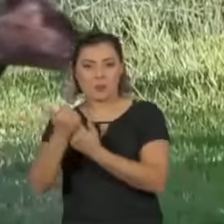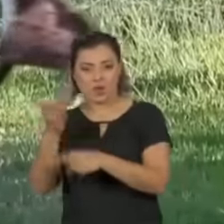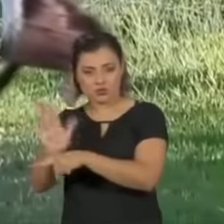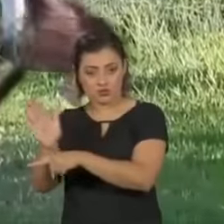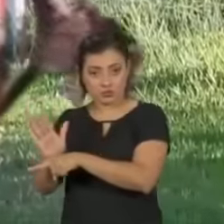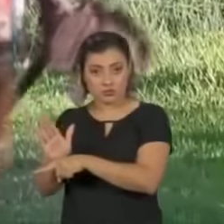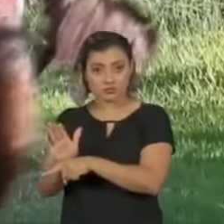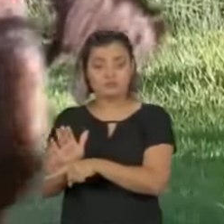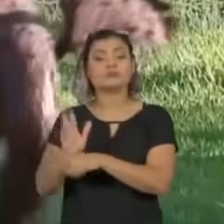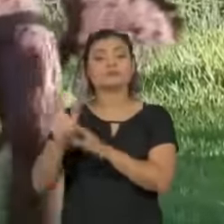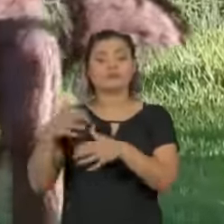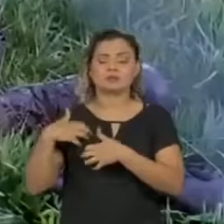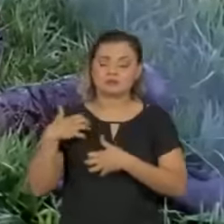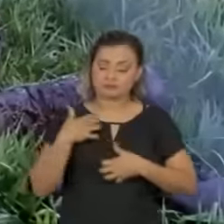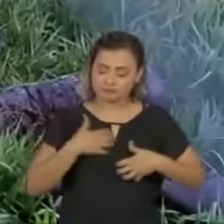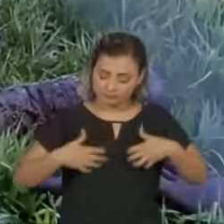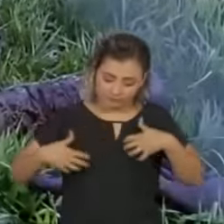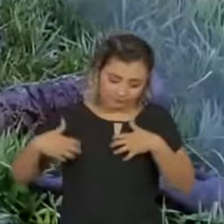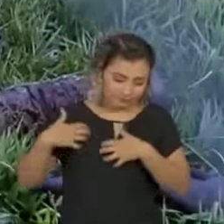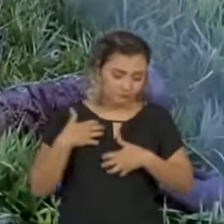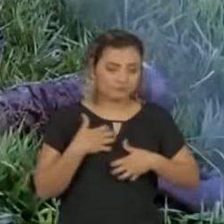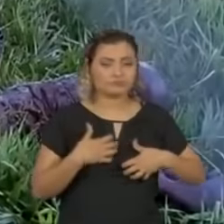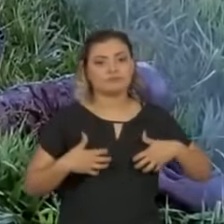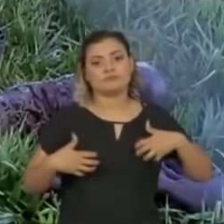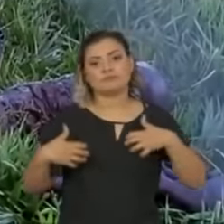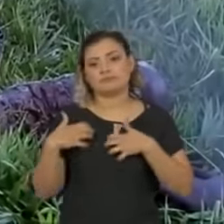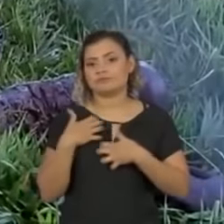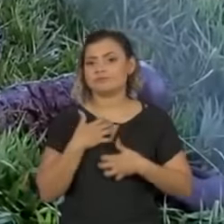a angústia cresce conforme passam os minutos.